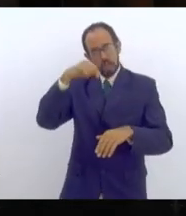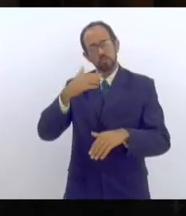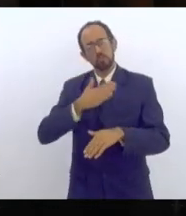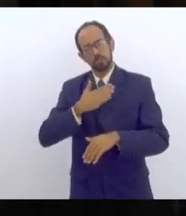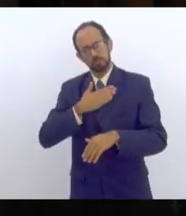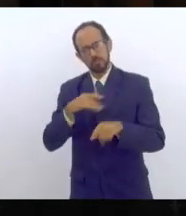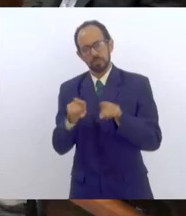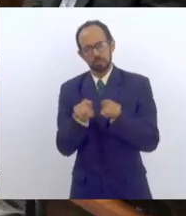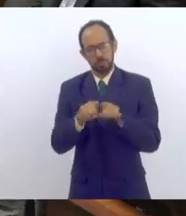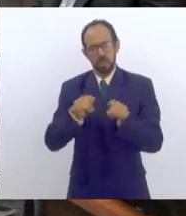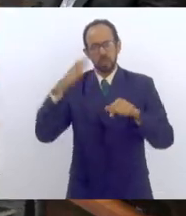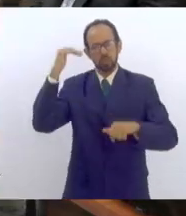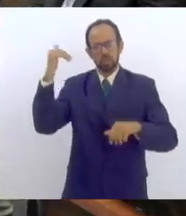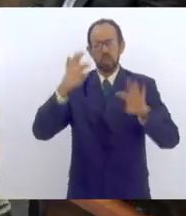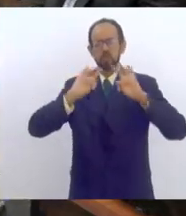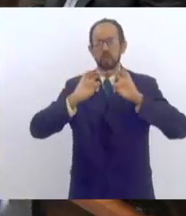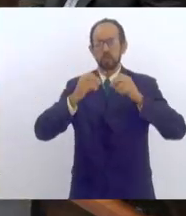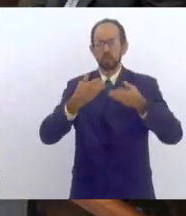todos.